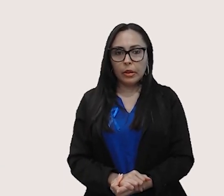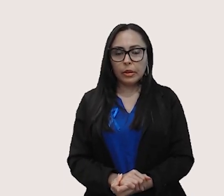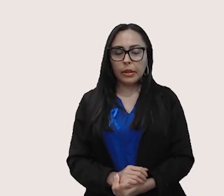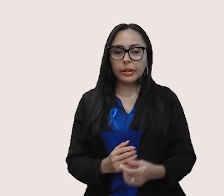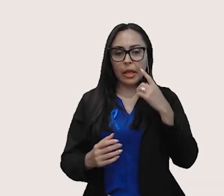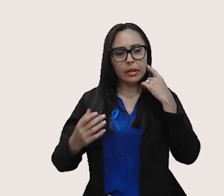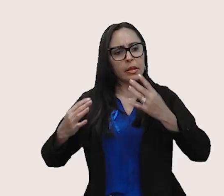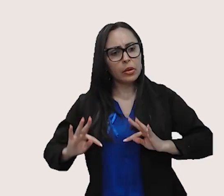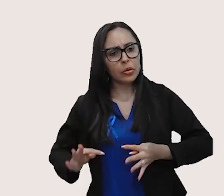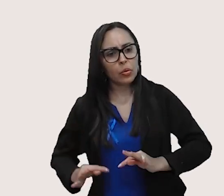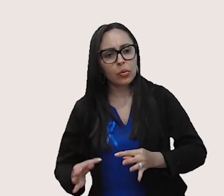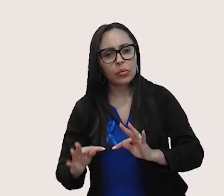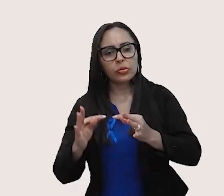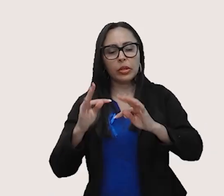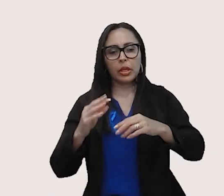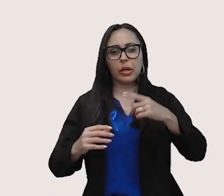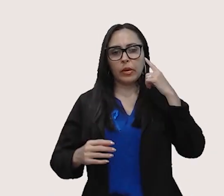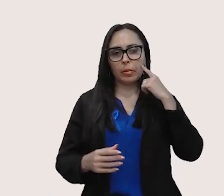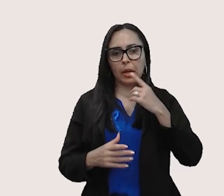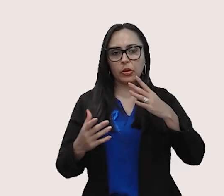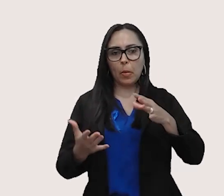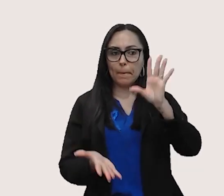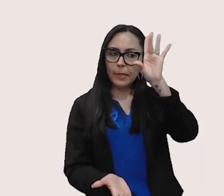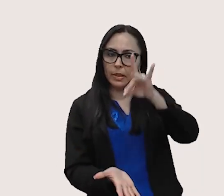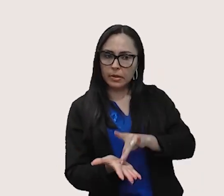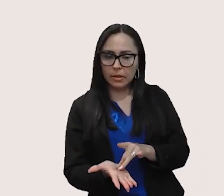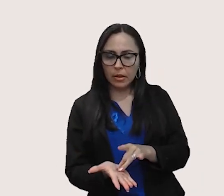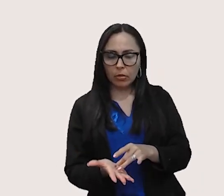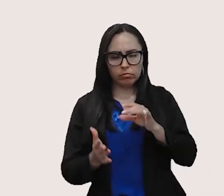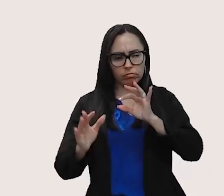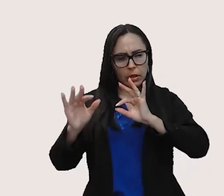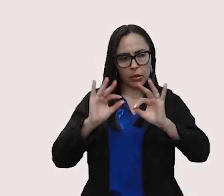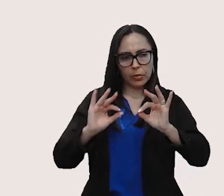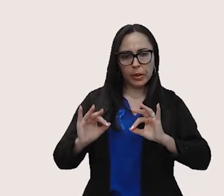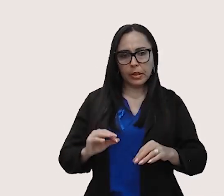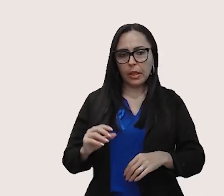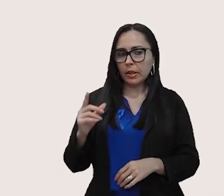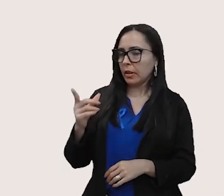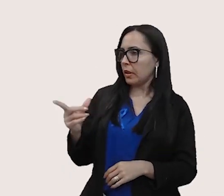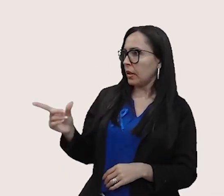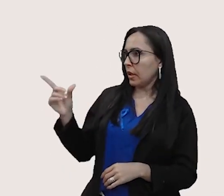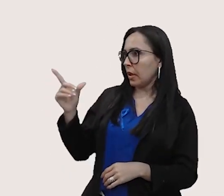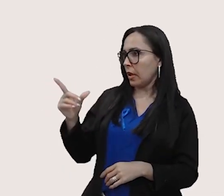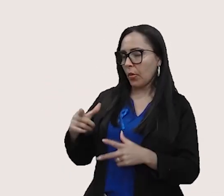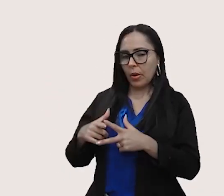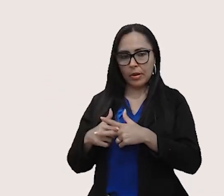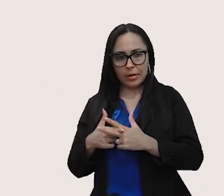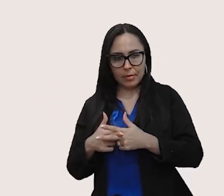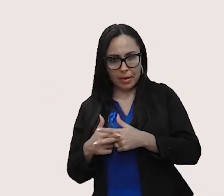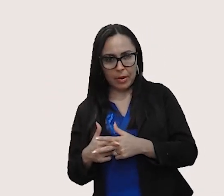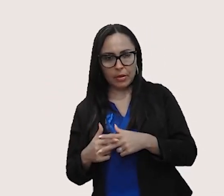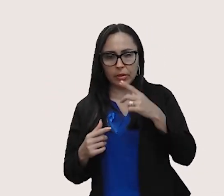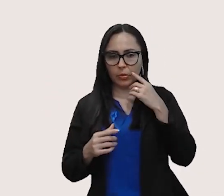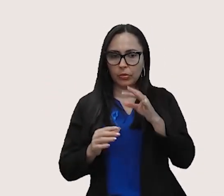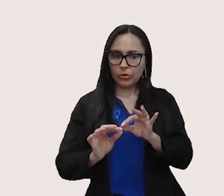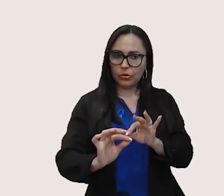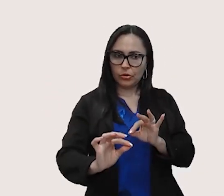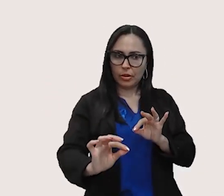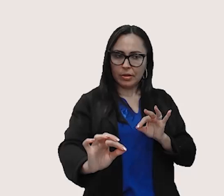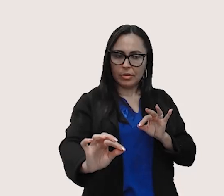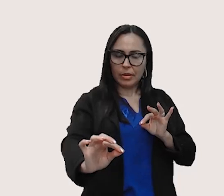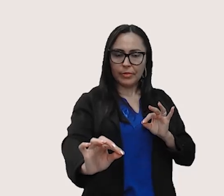vem trazer para a gente um pouco mais de precisão nessa medida. Aí a gente tem o equipamento que faz medição de distâncias, tá certo?